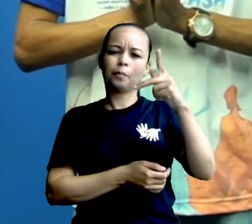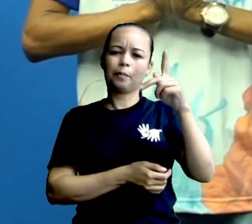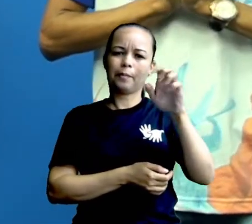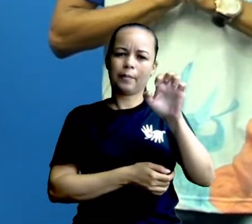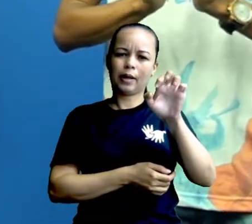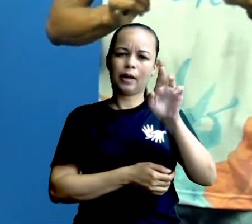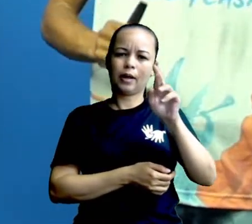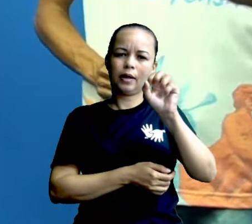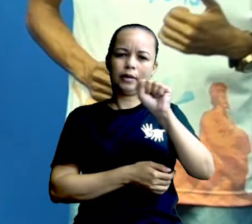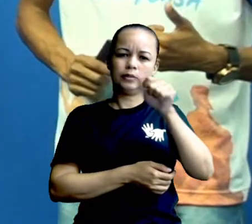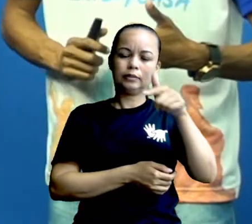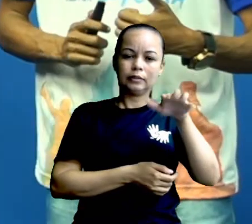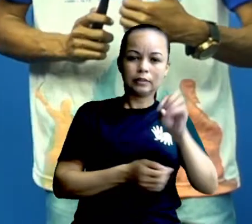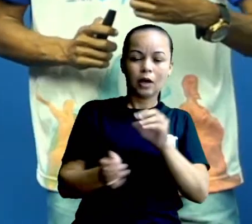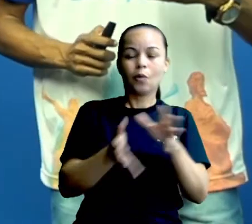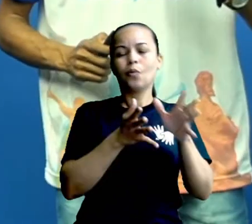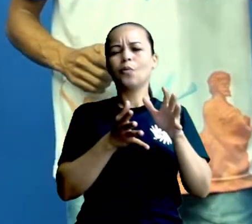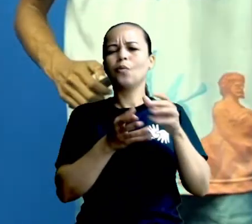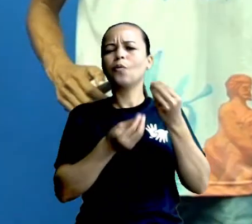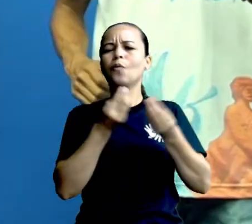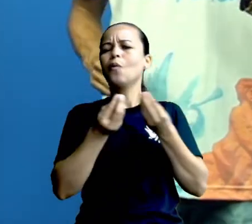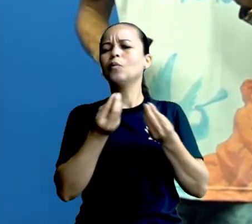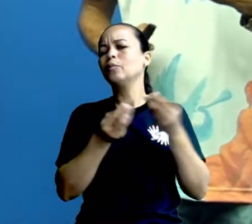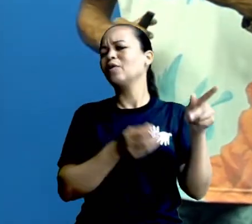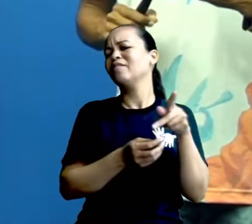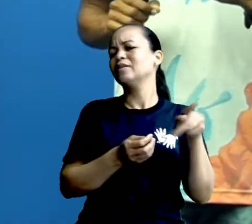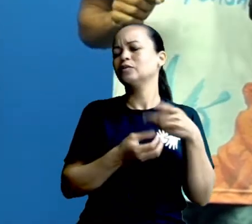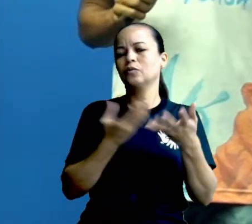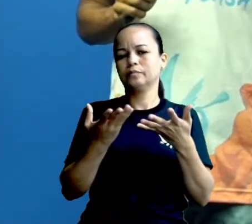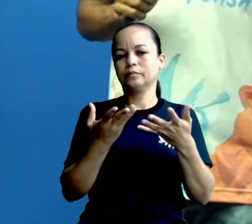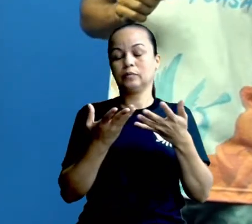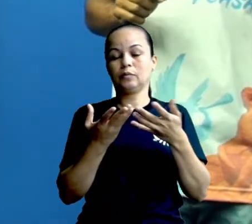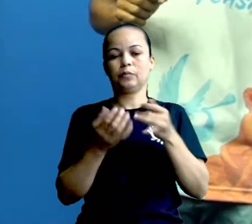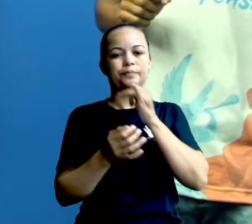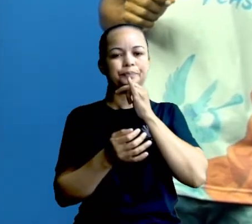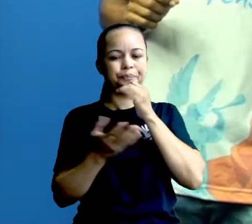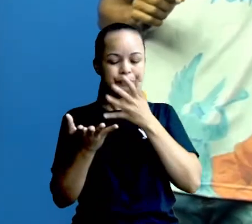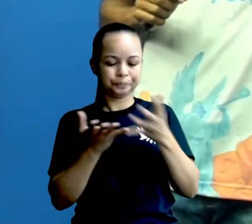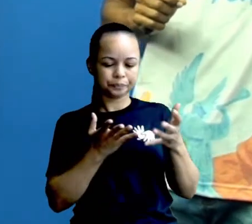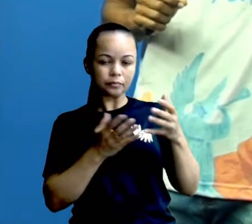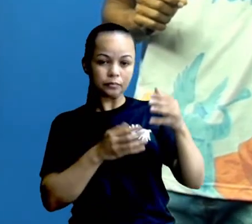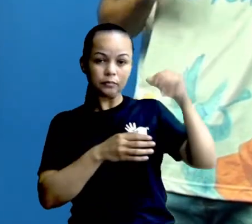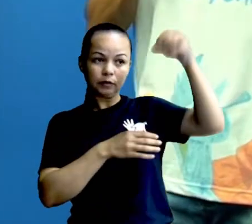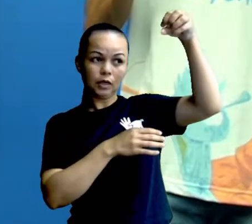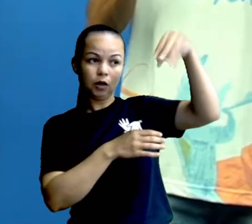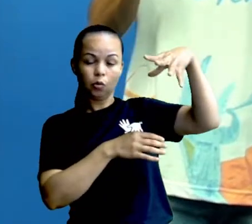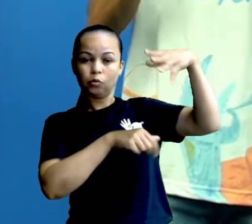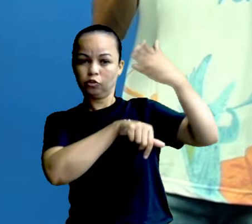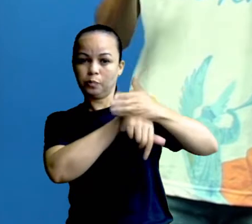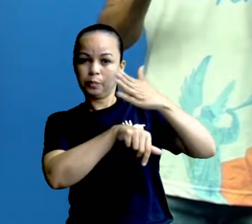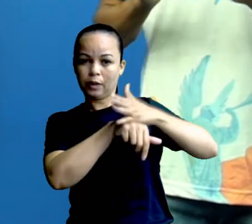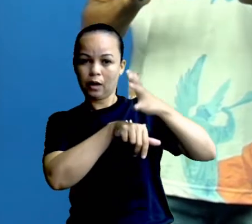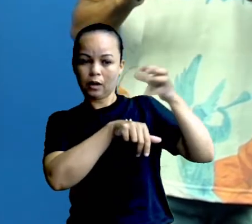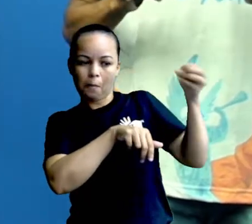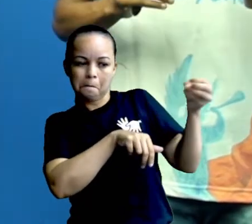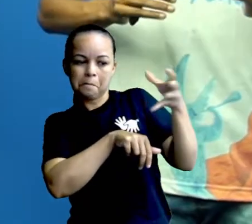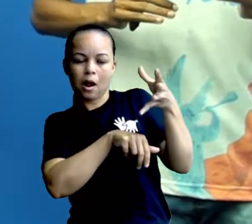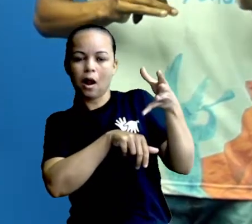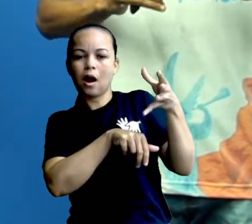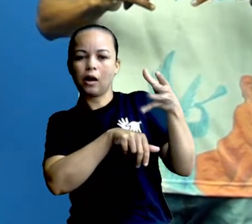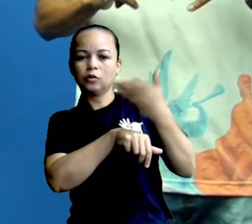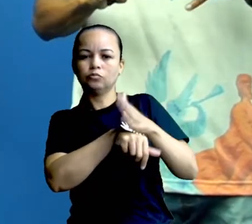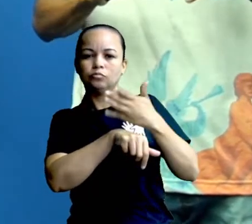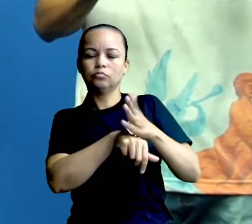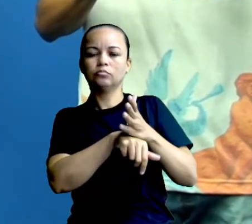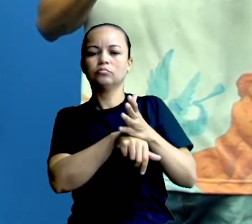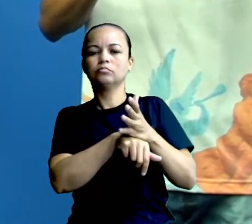dispersão? Olha, presta atenção aí, gente. Quando a luz branca, beleza, branca. O que é a luz branca,